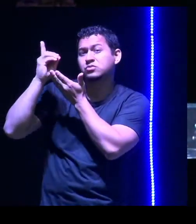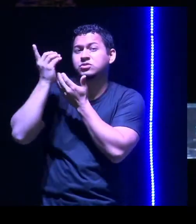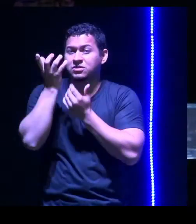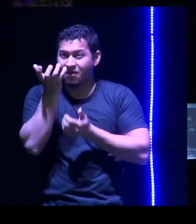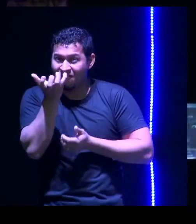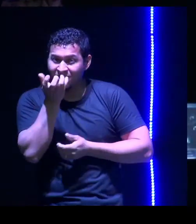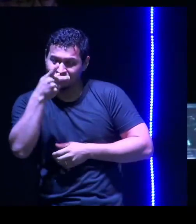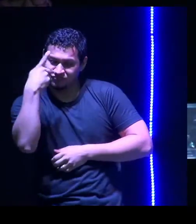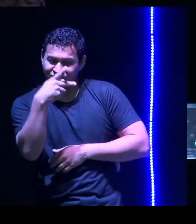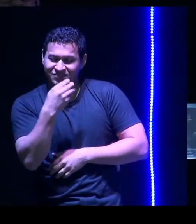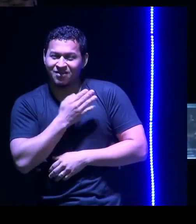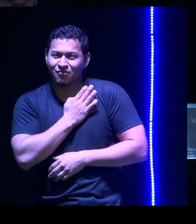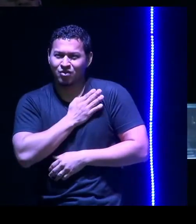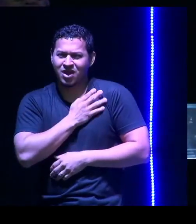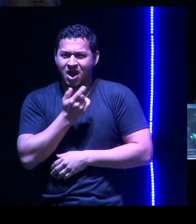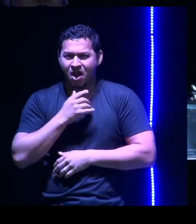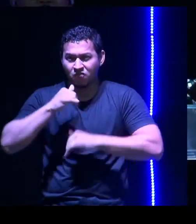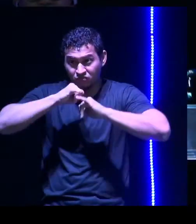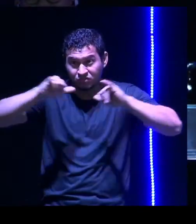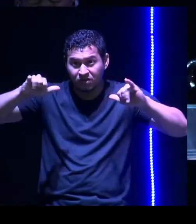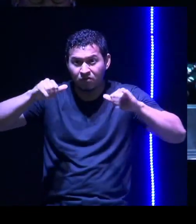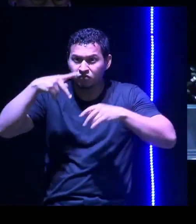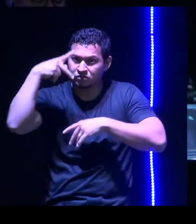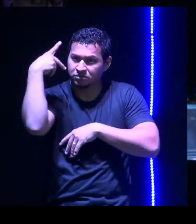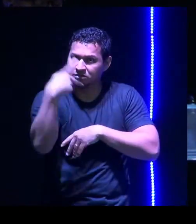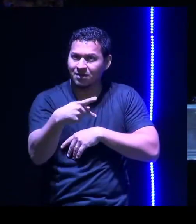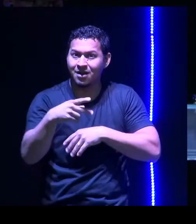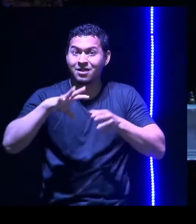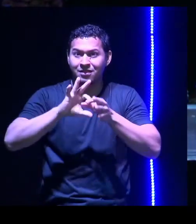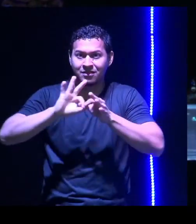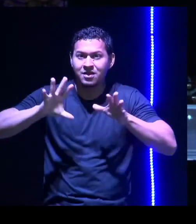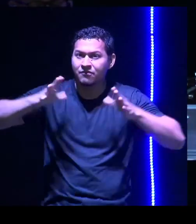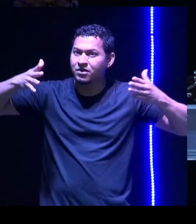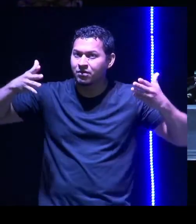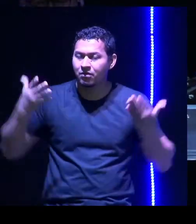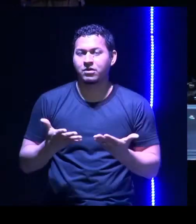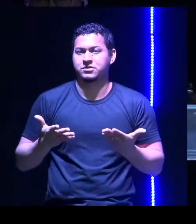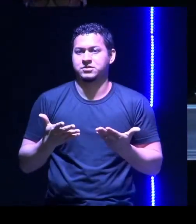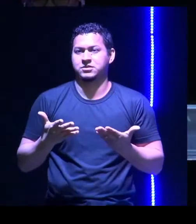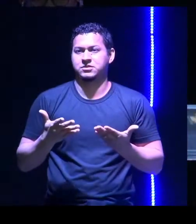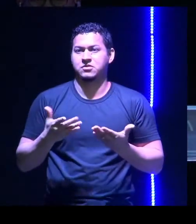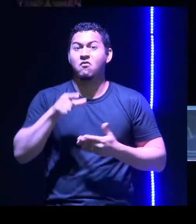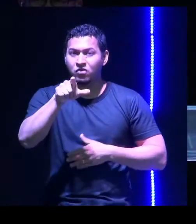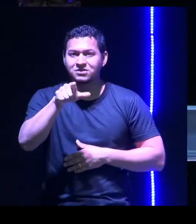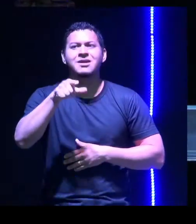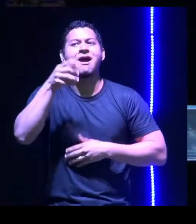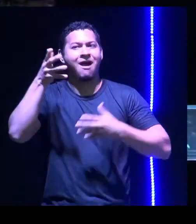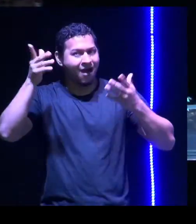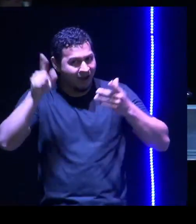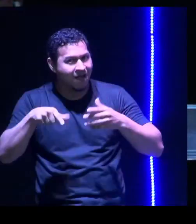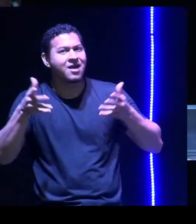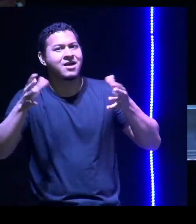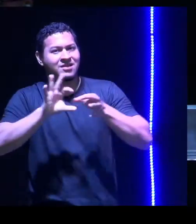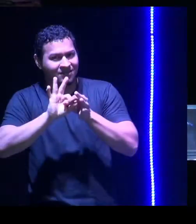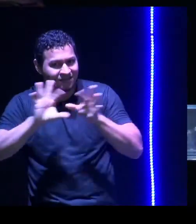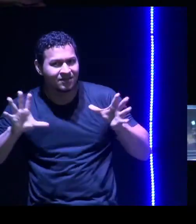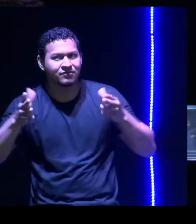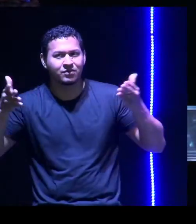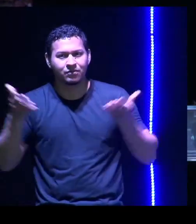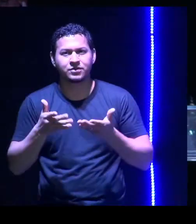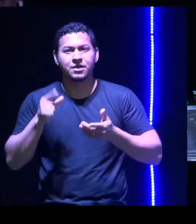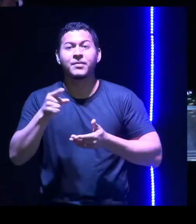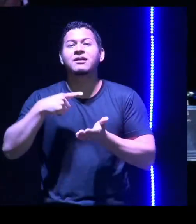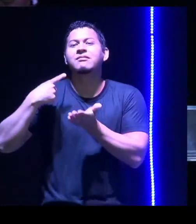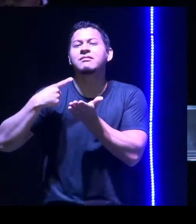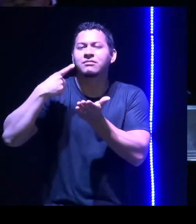do seu coração. Eu declaro: você é livre hoje, você é livre hoje, você é livre hoje, você é livre hoje para tomar a